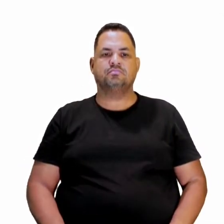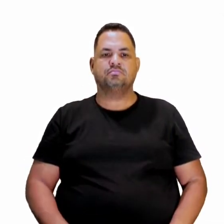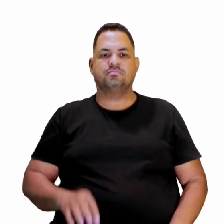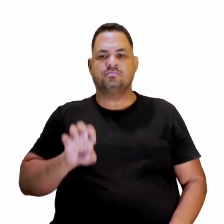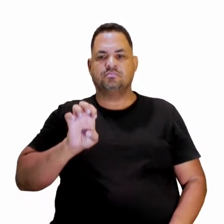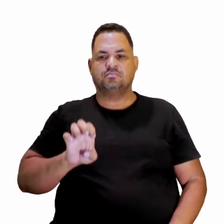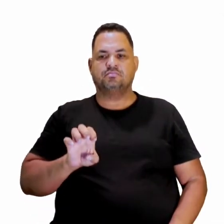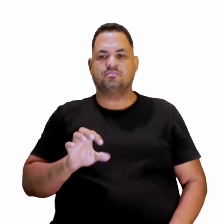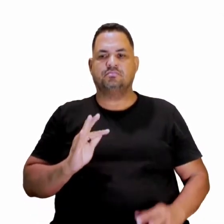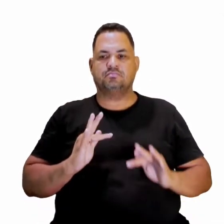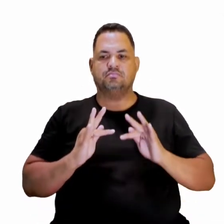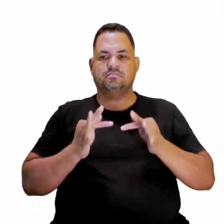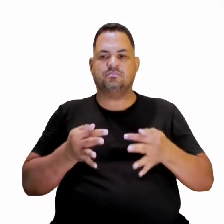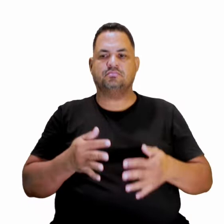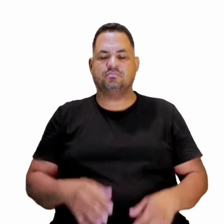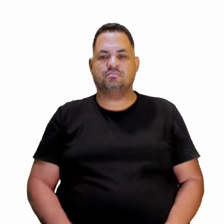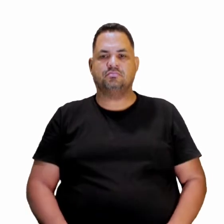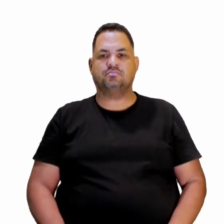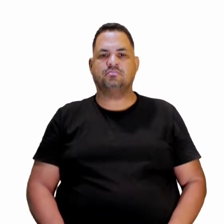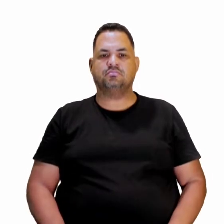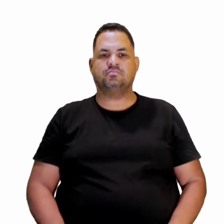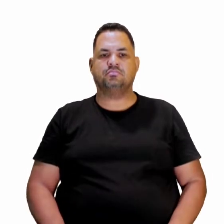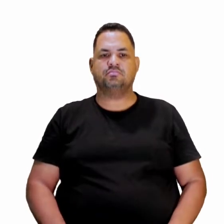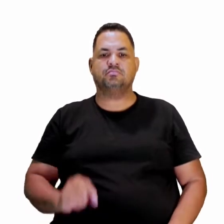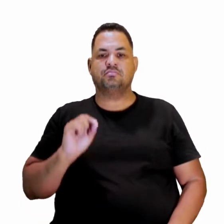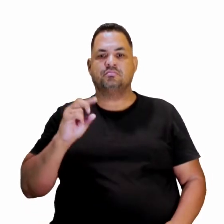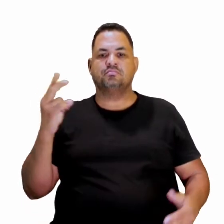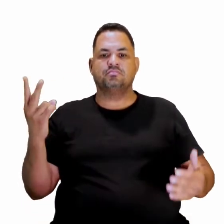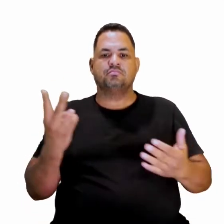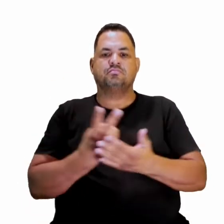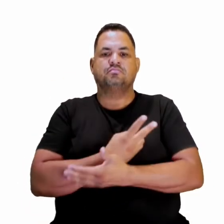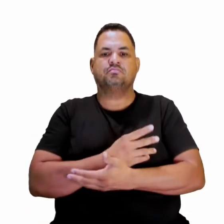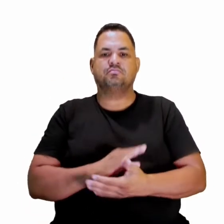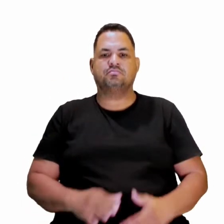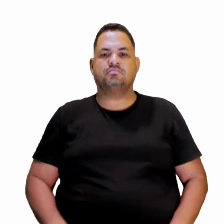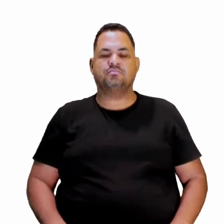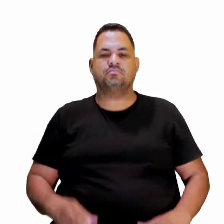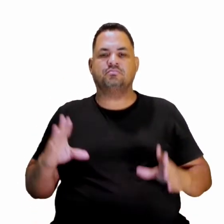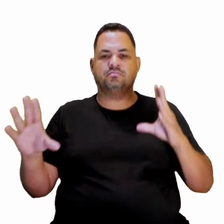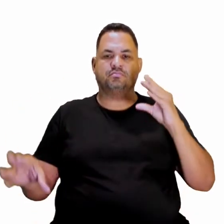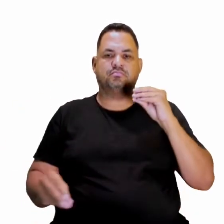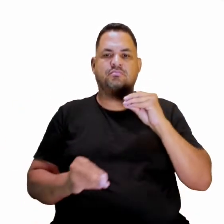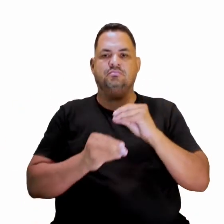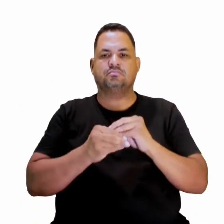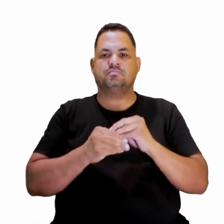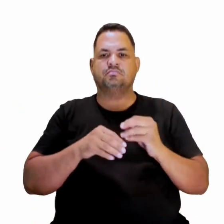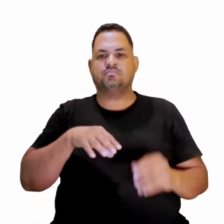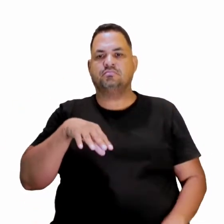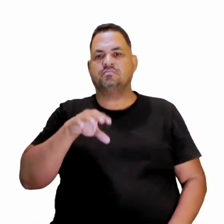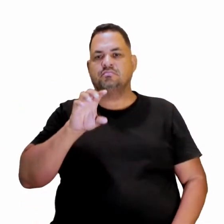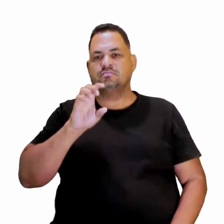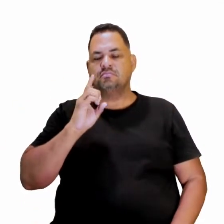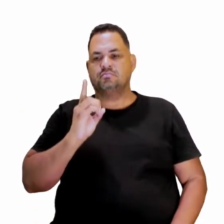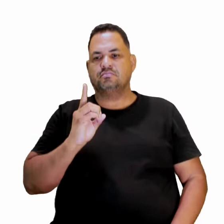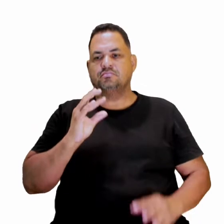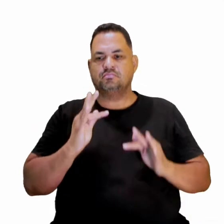e. Terminou com e. E aí, o que aconteceu com ele? Eu só acrescentei o d no fim para